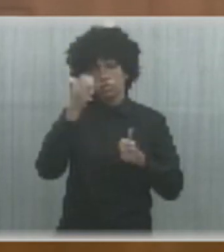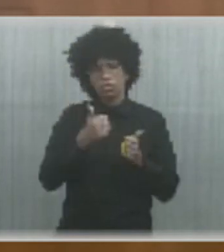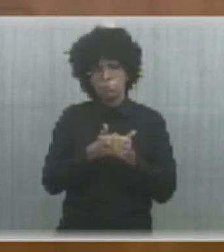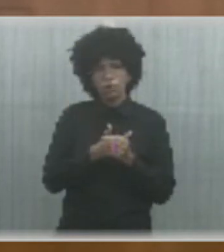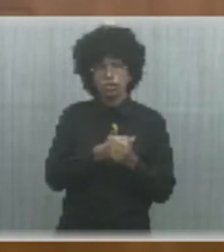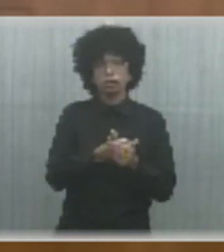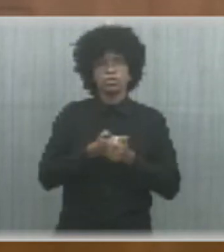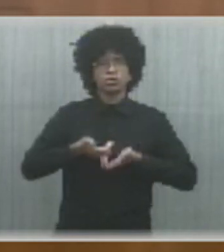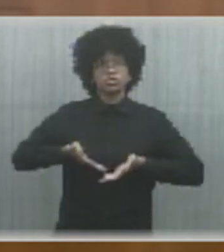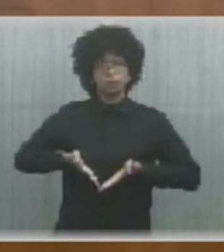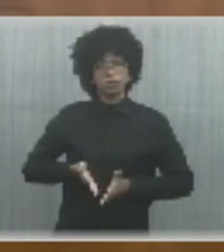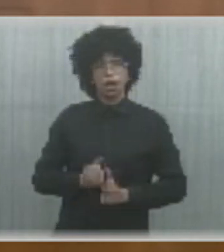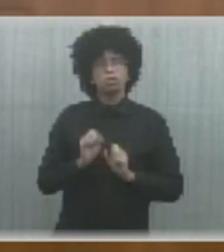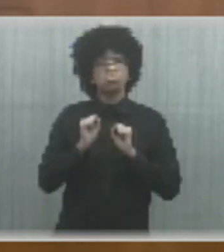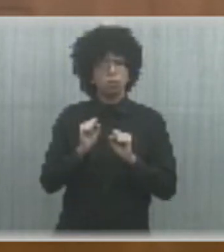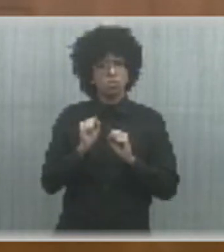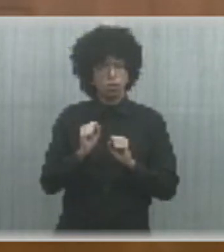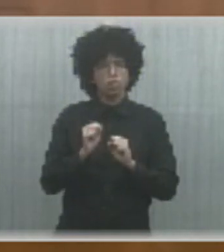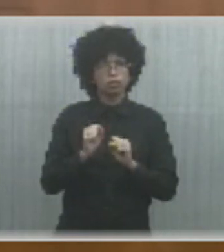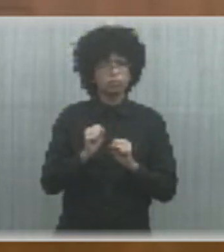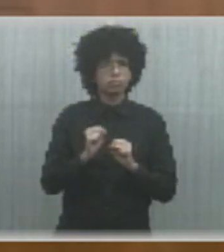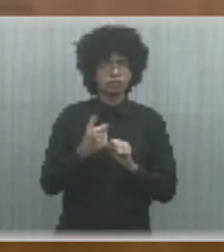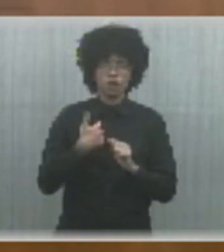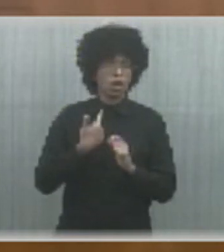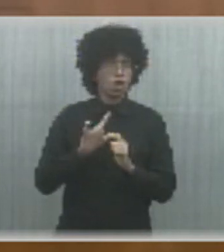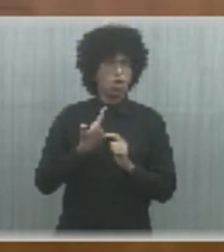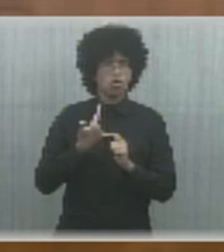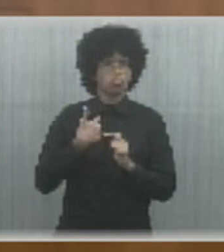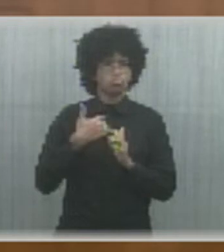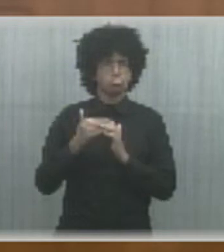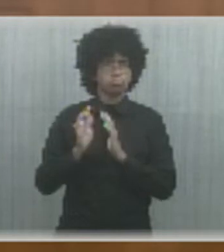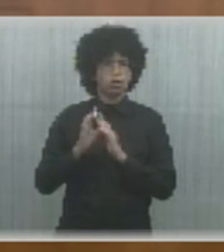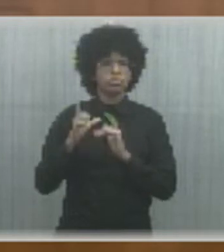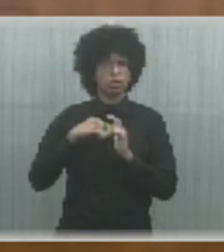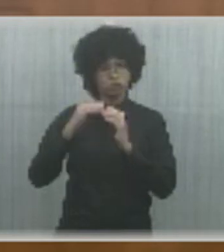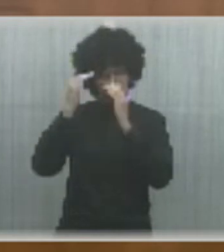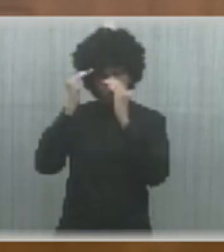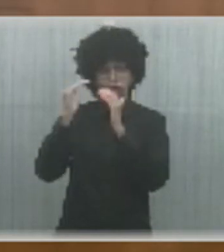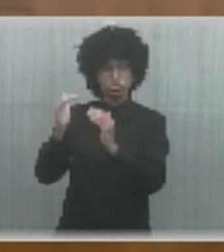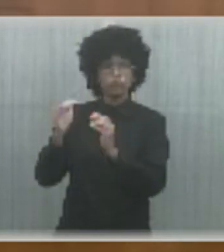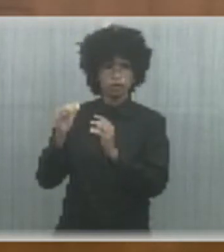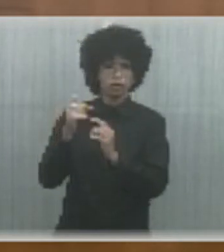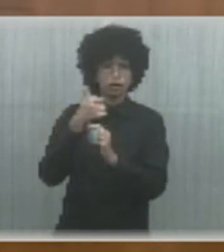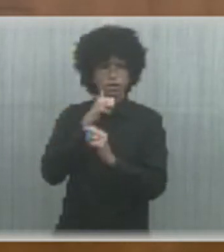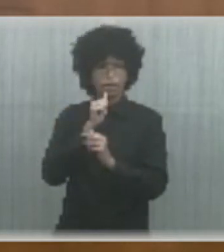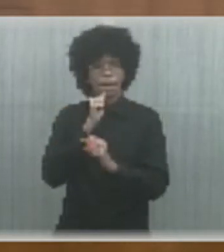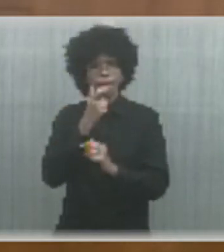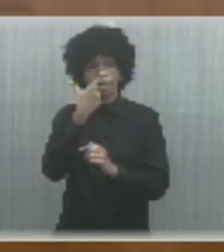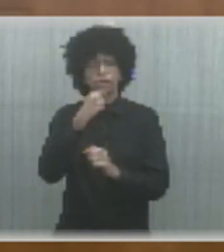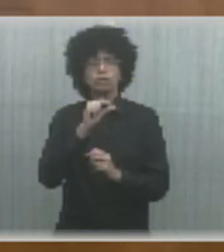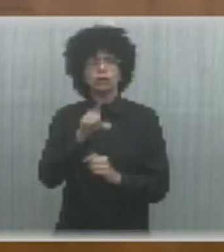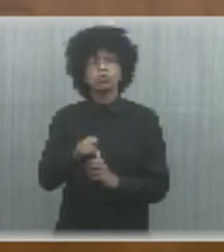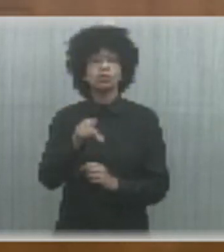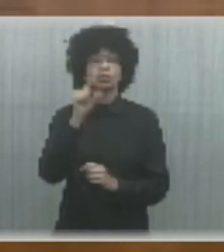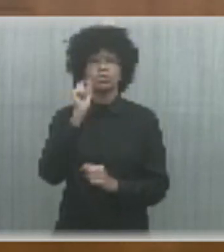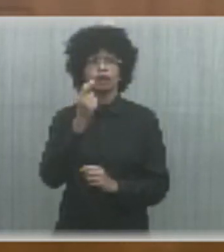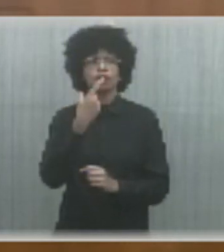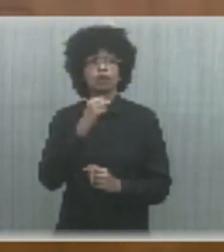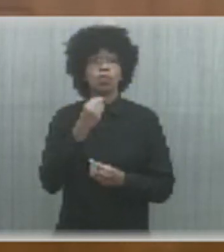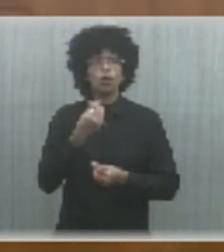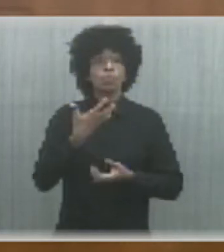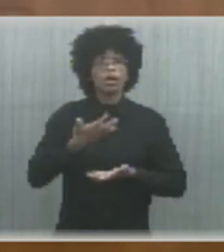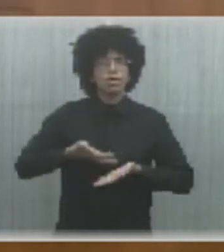parto possam ter sua atividade. Nada contra. E nada contra o direito da mãe de escolher como quer ter o seu